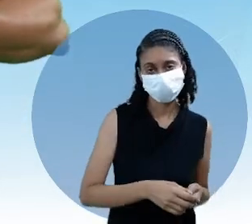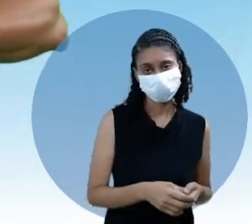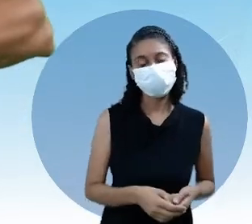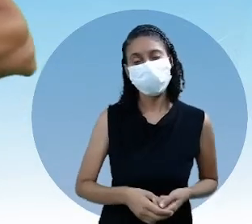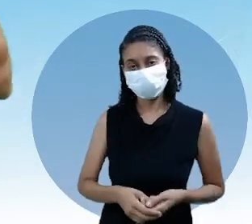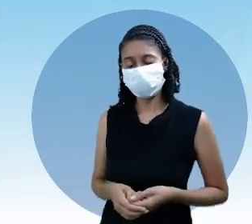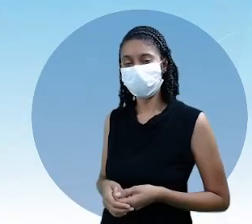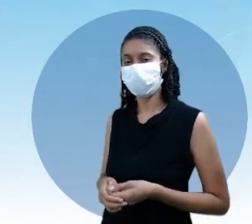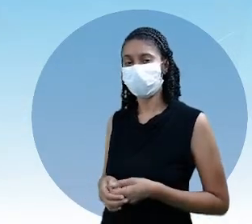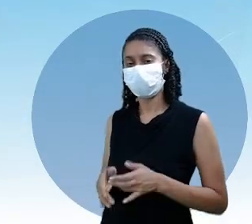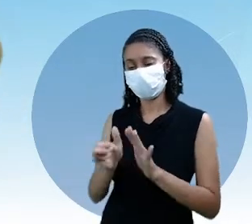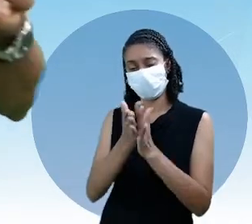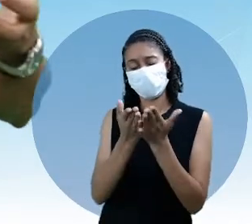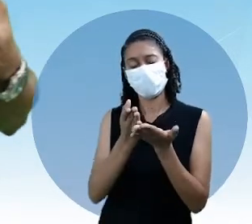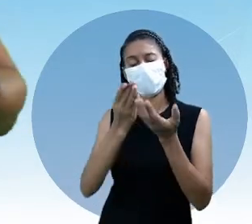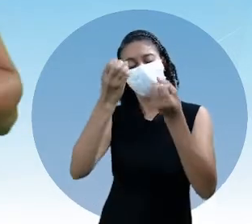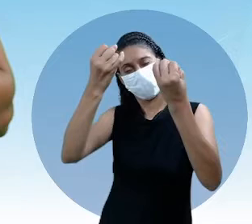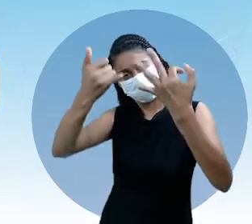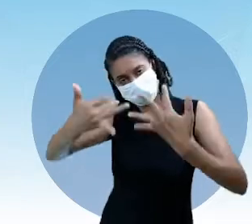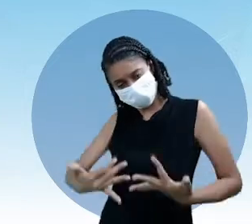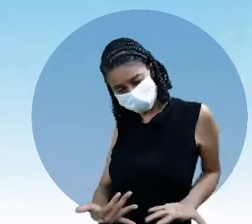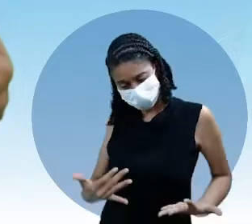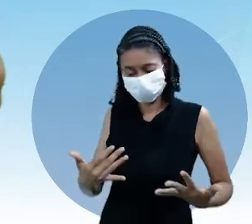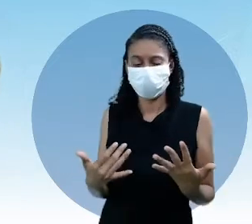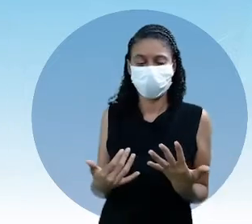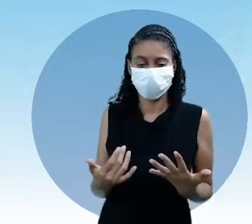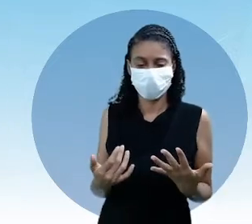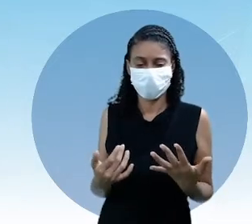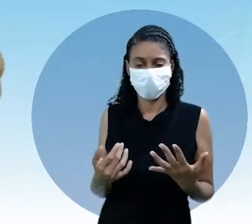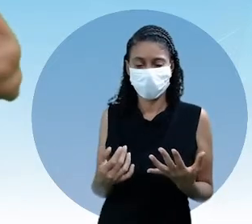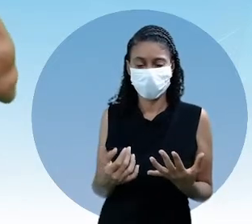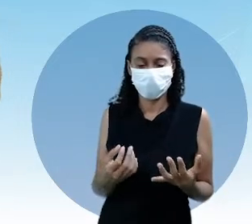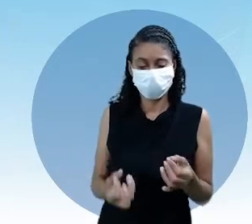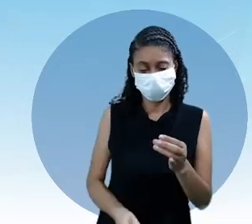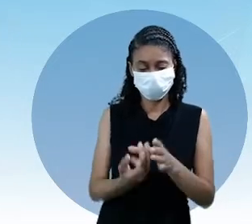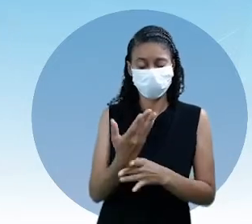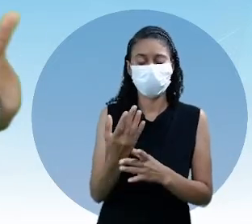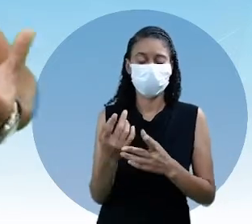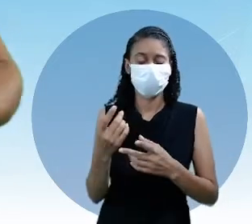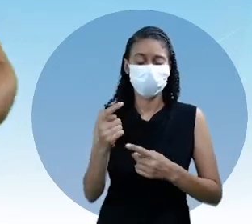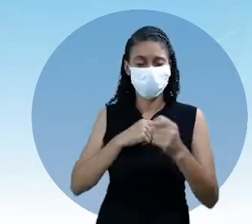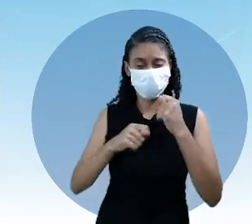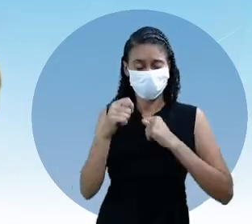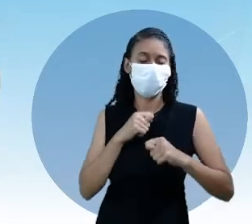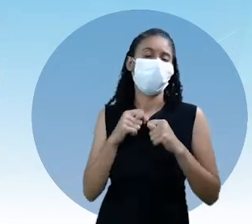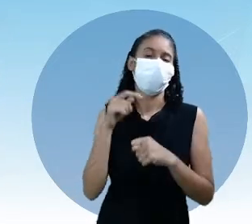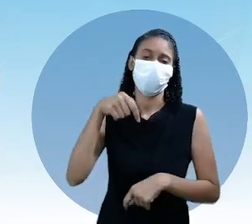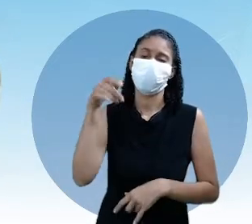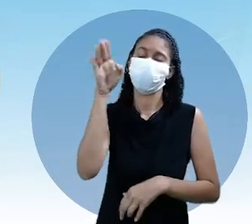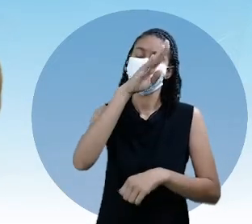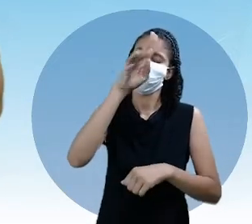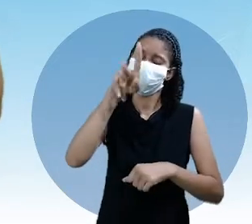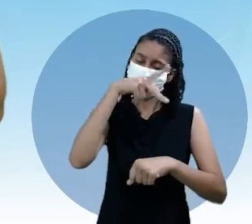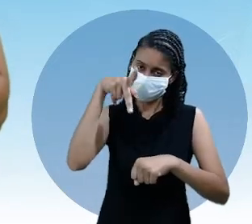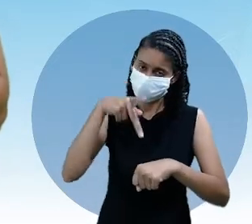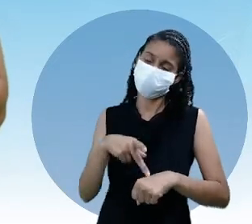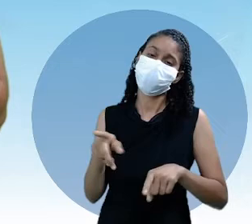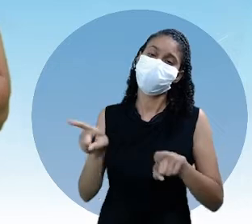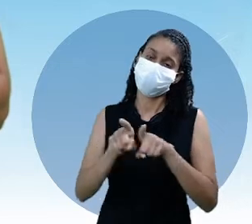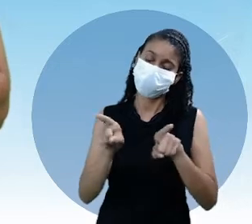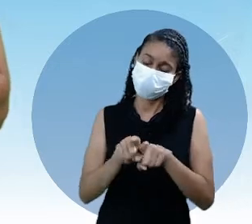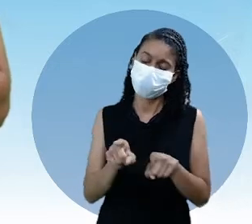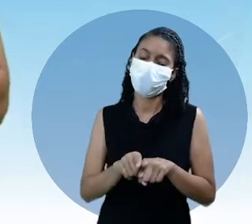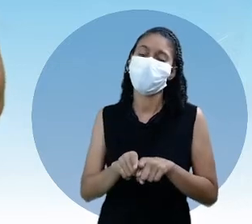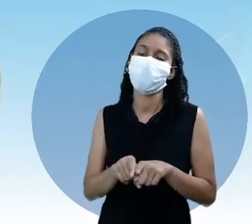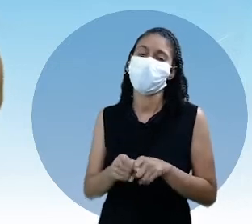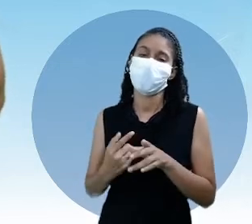é um livro que trata da formação econômica, né, do nosso país, a história da nossa formação econômica. Inclusive, né,